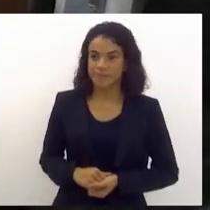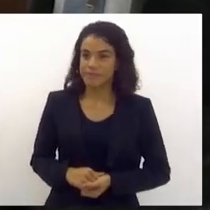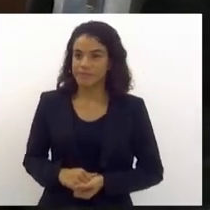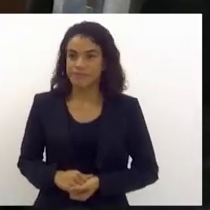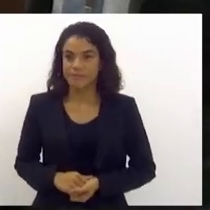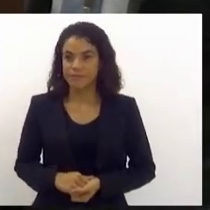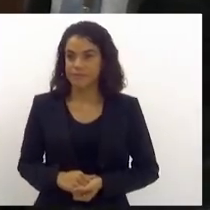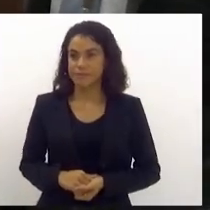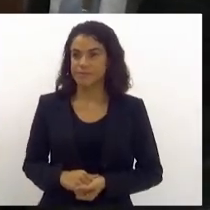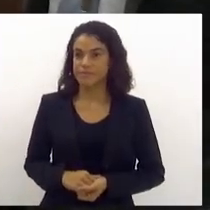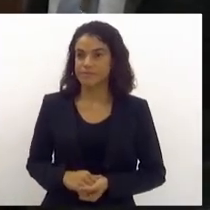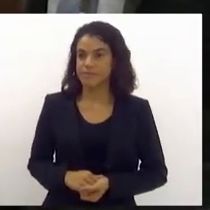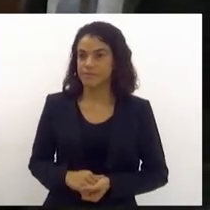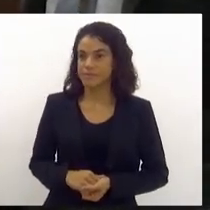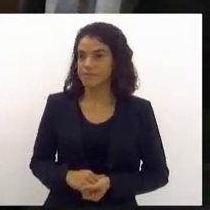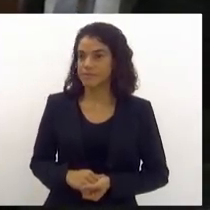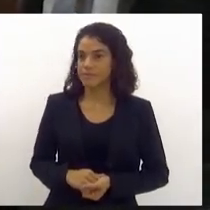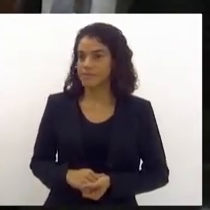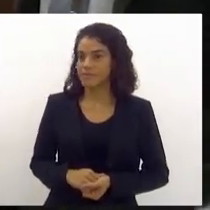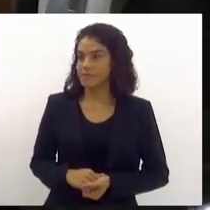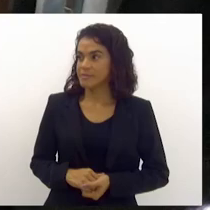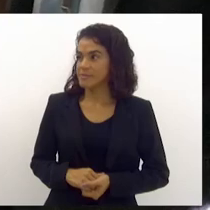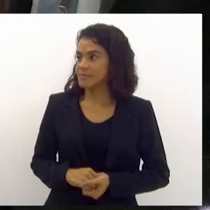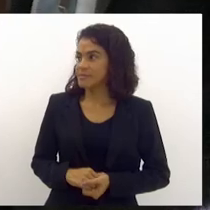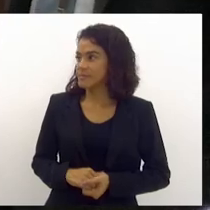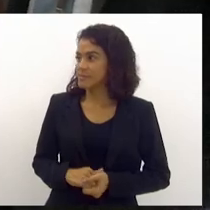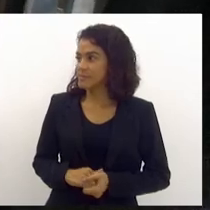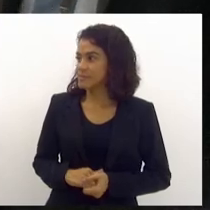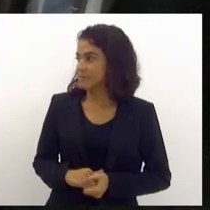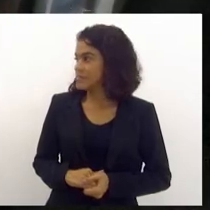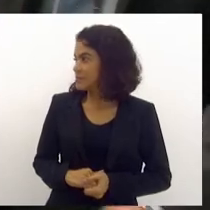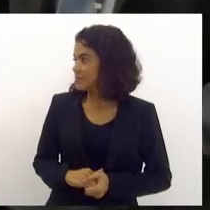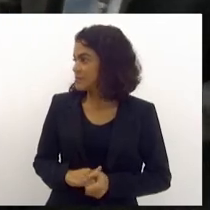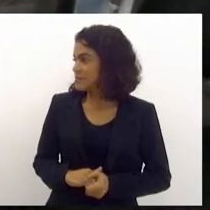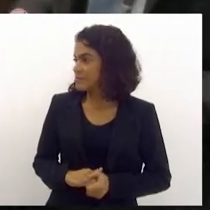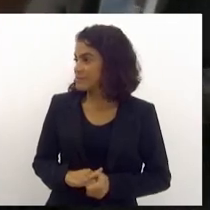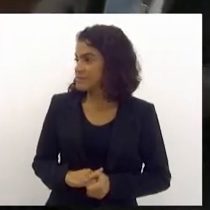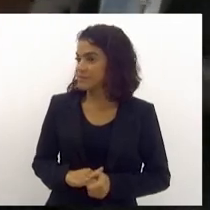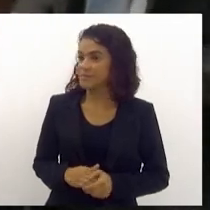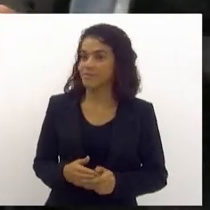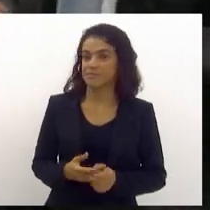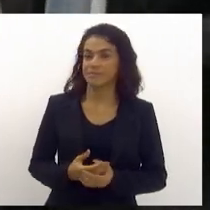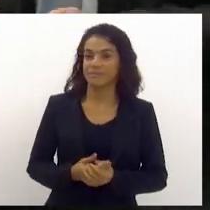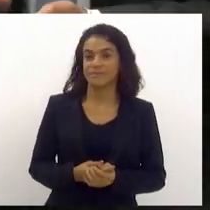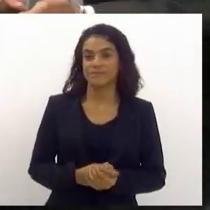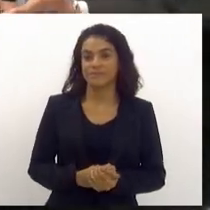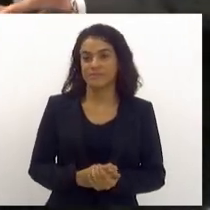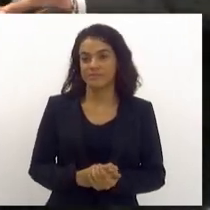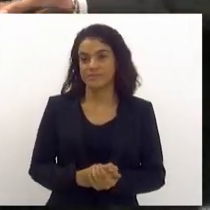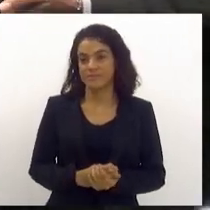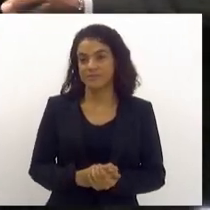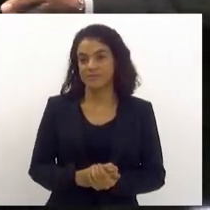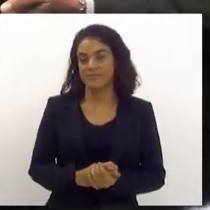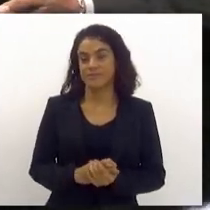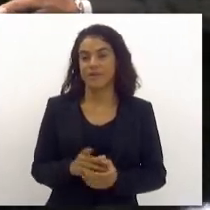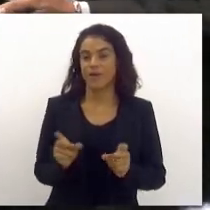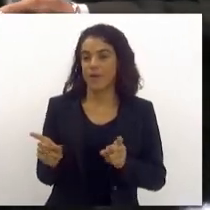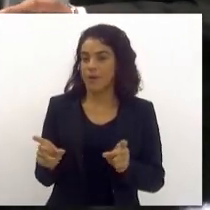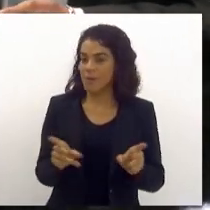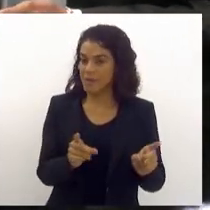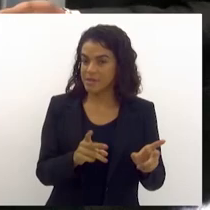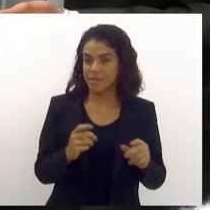que a justiça ande um pouco mais rápido. Hoje o bairro do Pilar vem sofrendo com roubo a comerciantes,